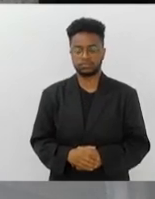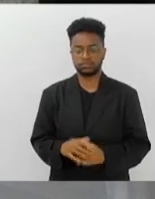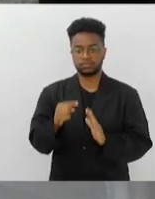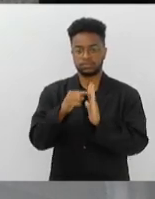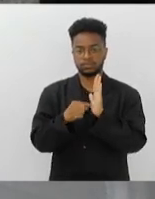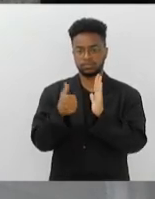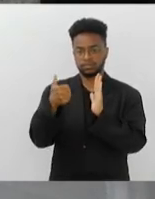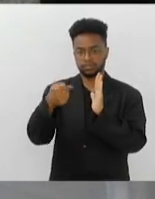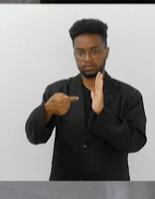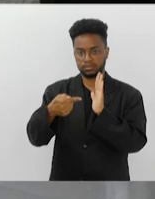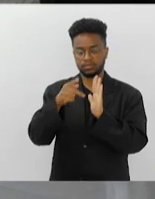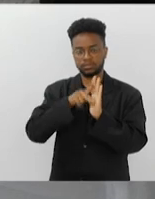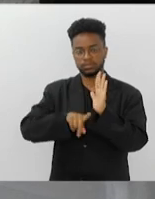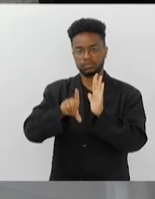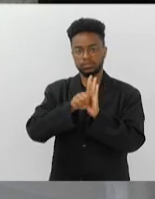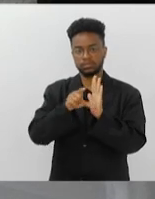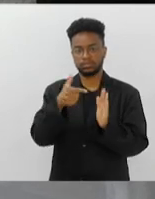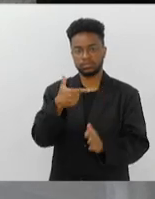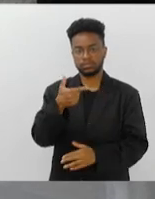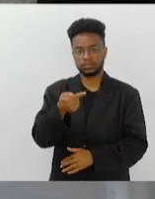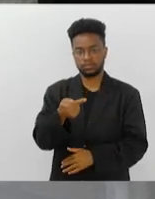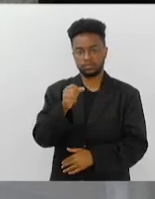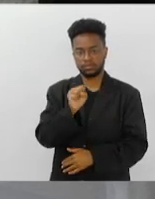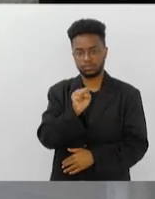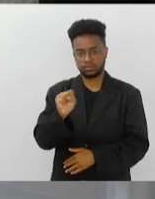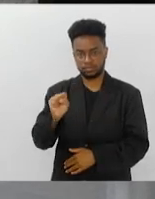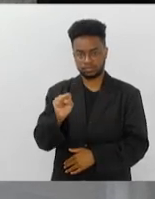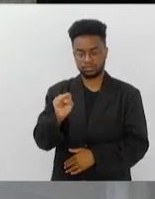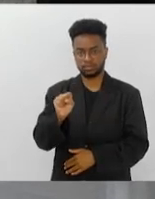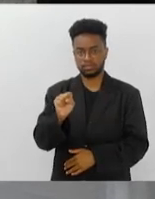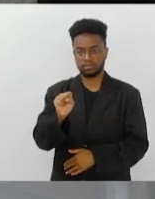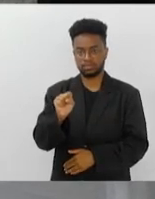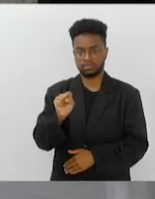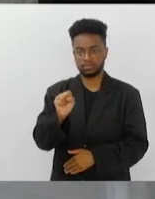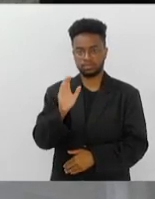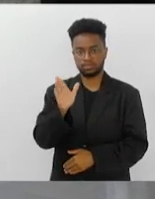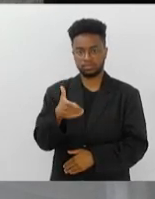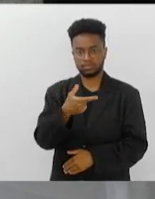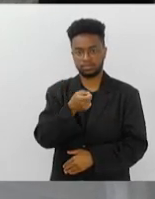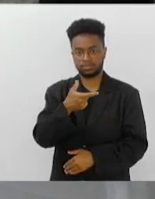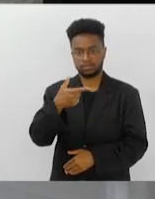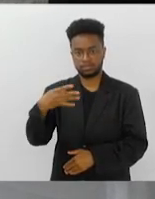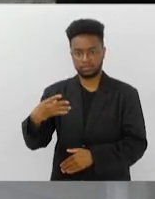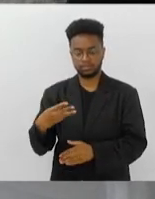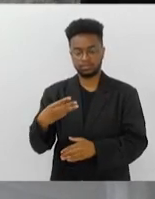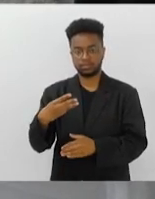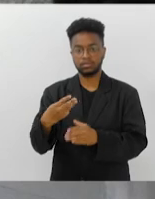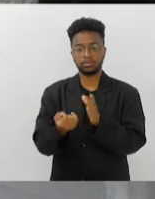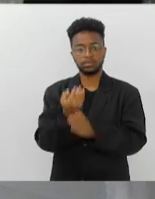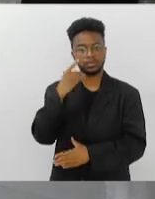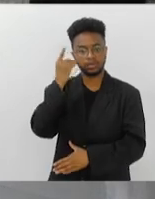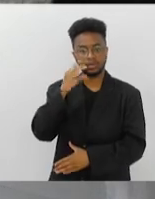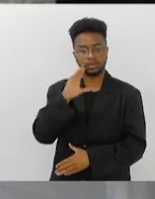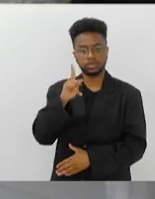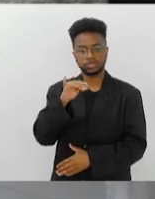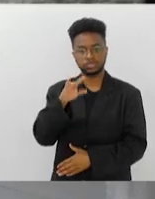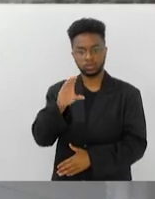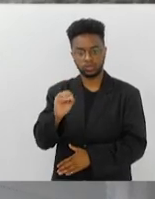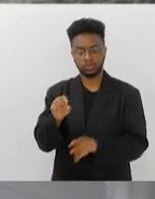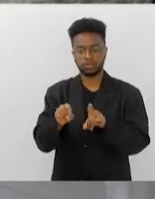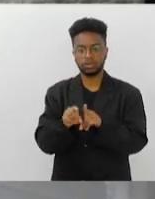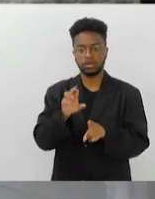17 da pauta. Projeto de lei 2788. De 2023, de autoria dos deputados Chico Machado e Rodrigo